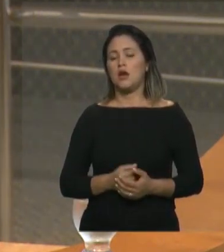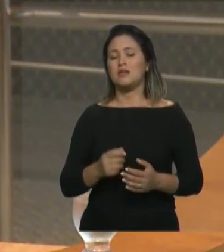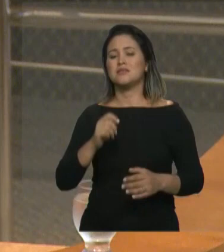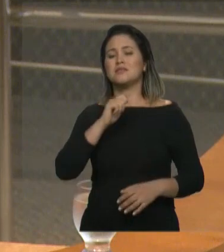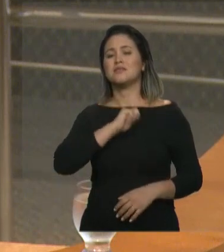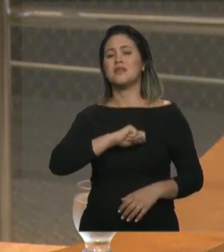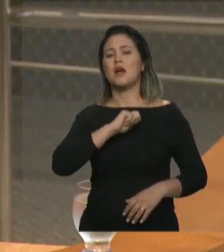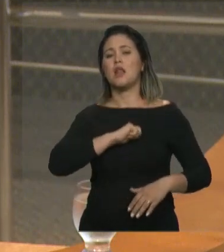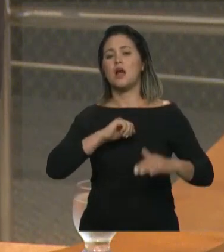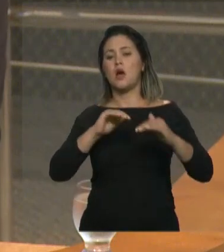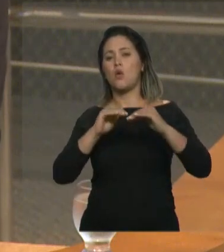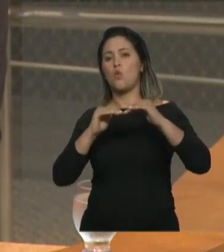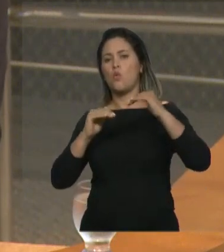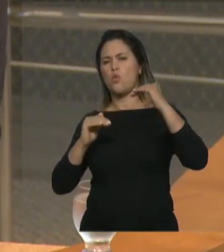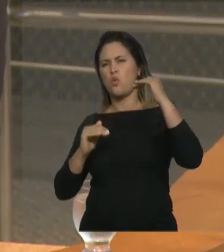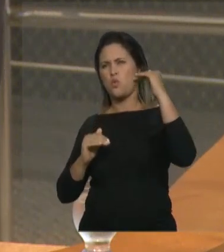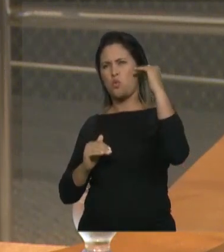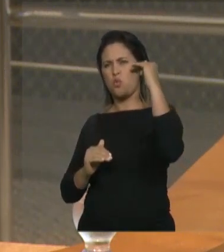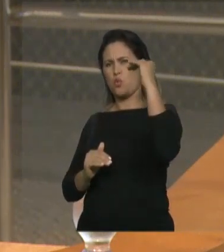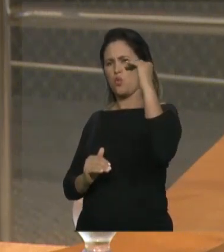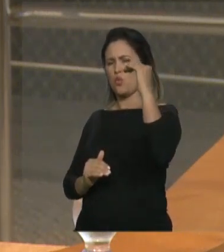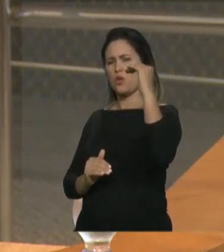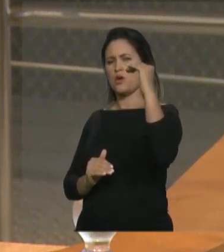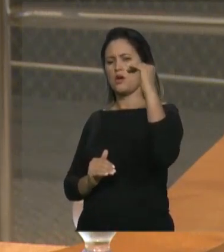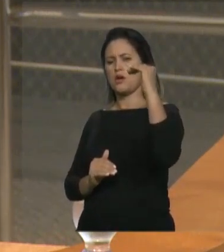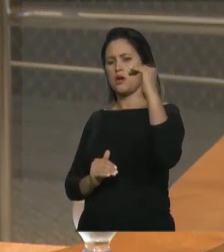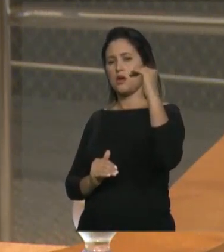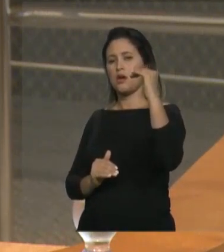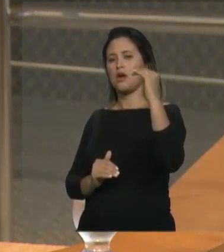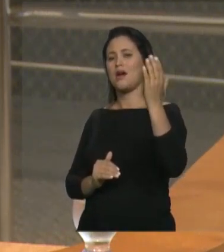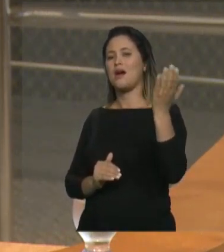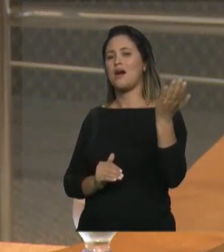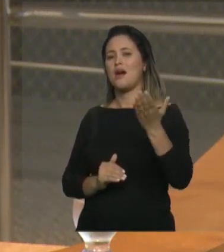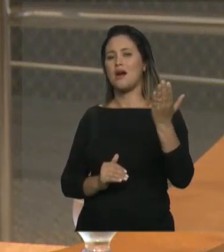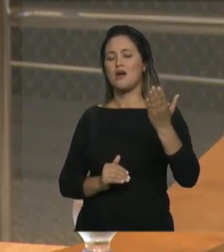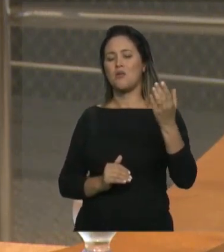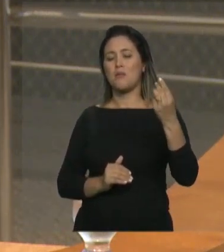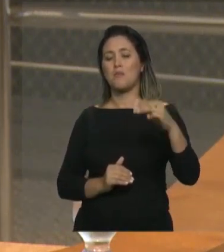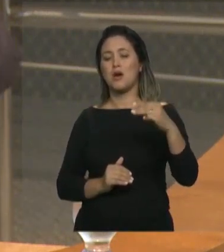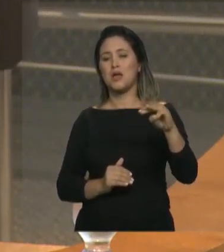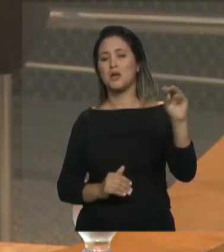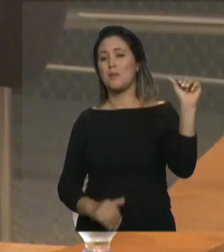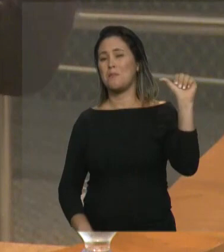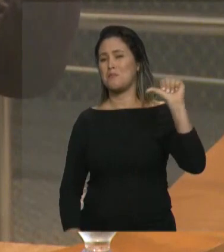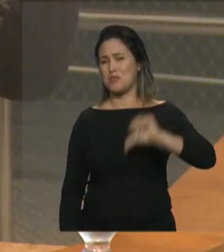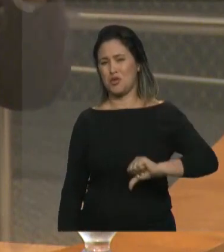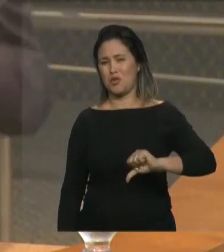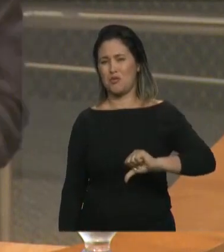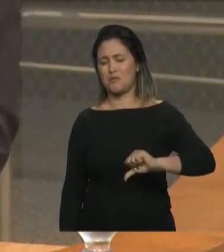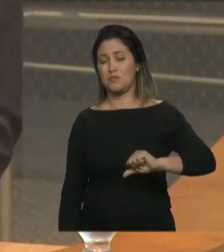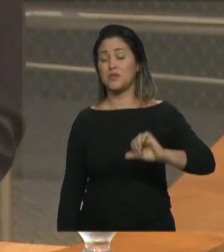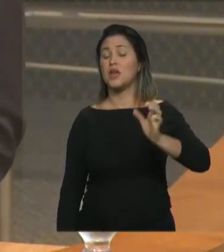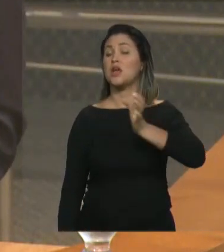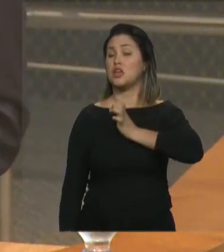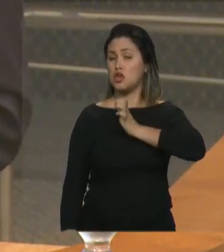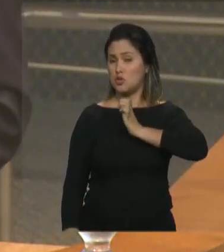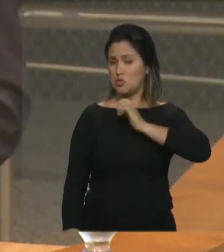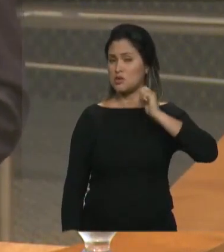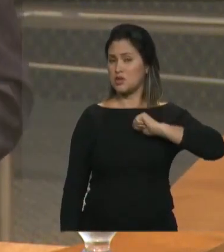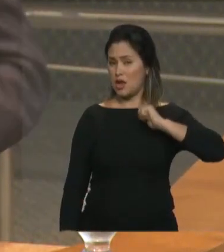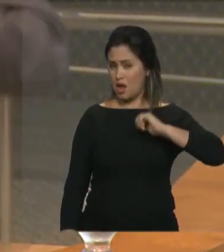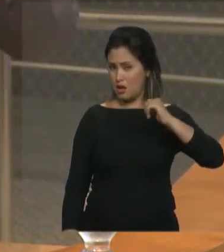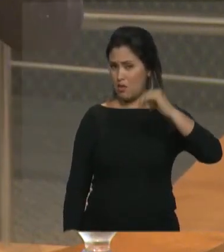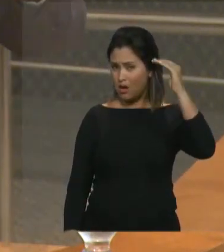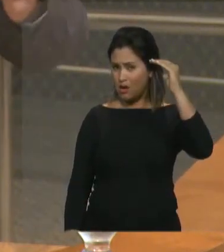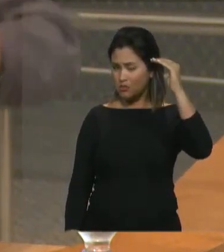aumentou no Maranhão, tornando o Maranhão o pior da federação. Ou seja, os que ganham muito e os que ganham